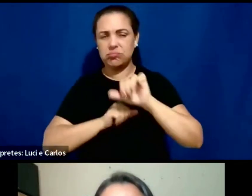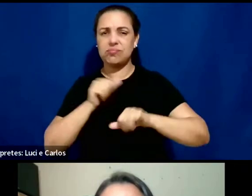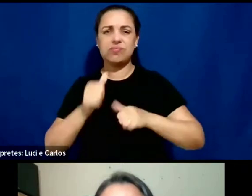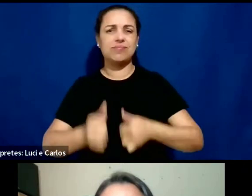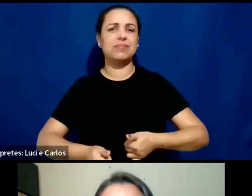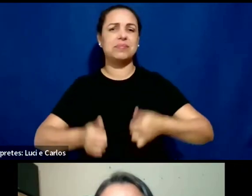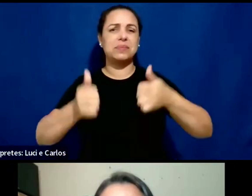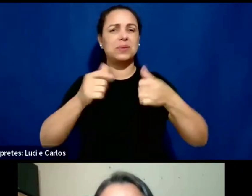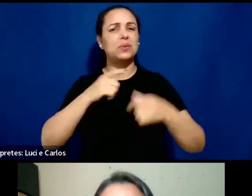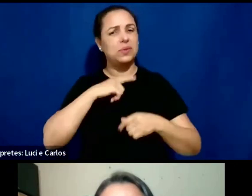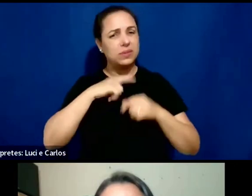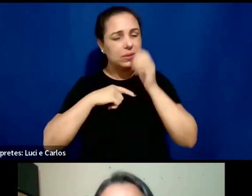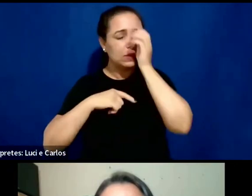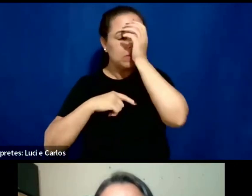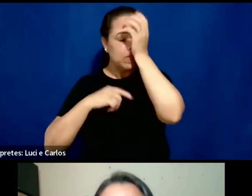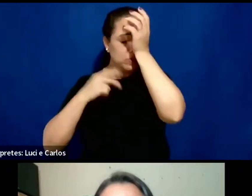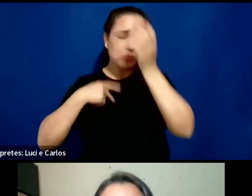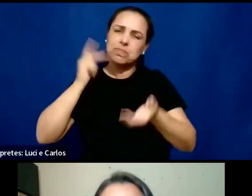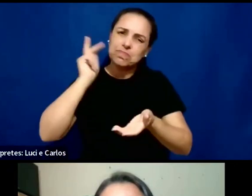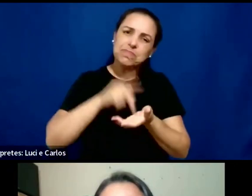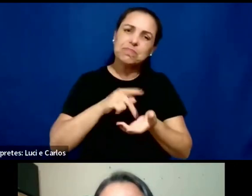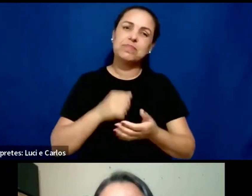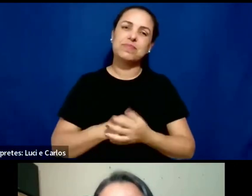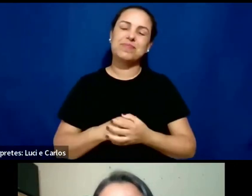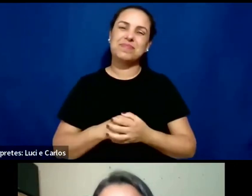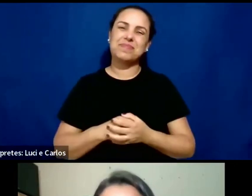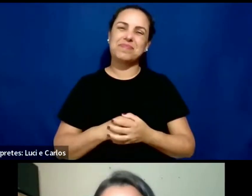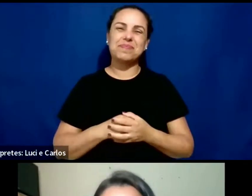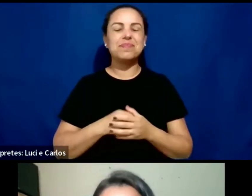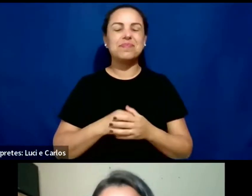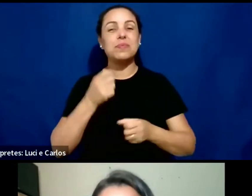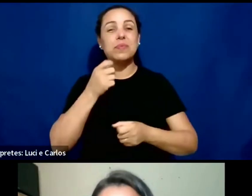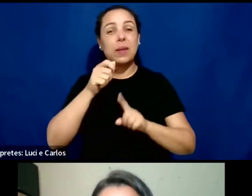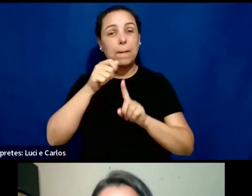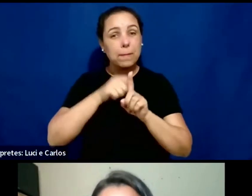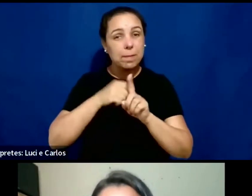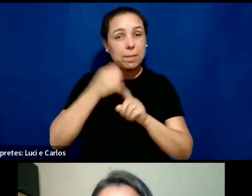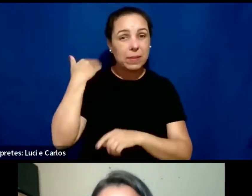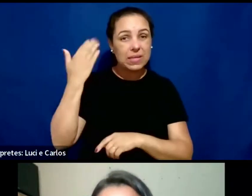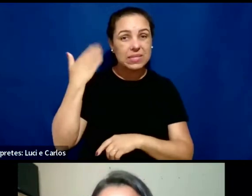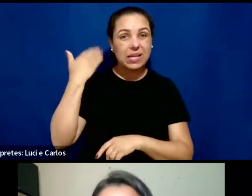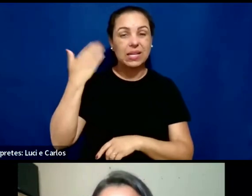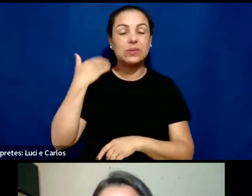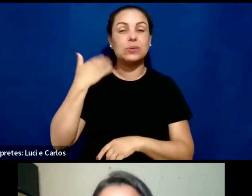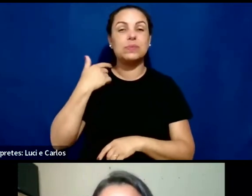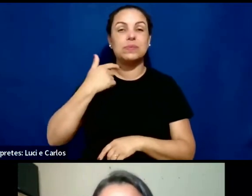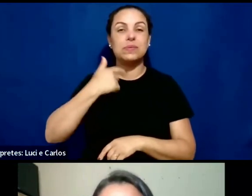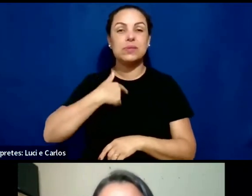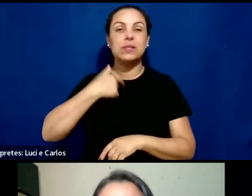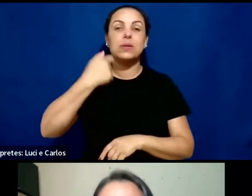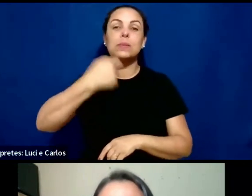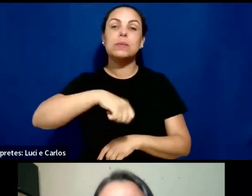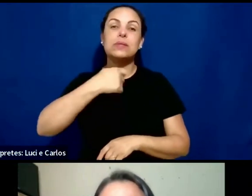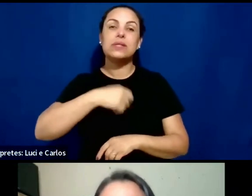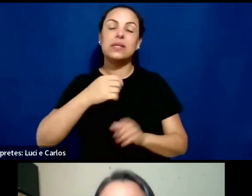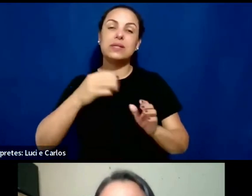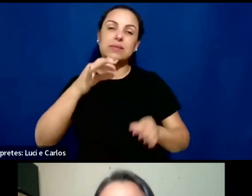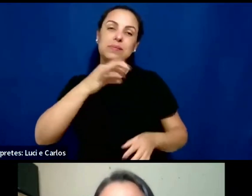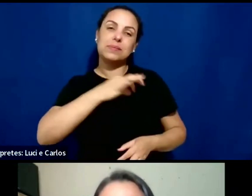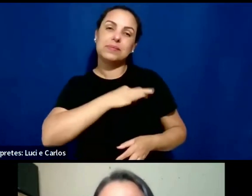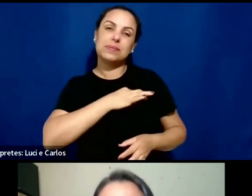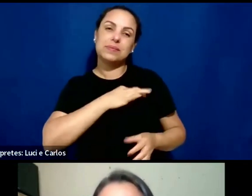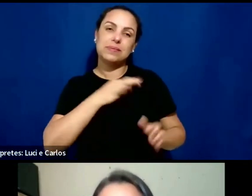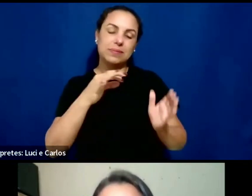assim, na minha saúde. Até recentemente, mês passado, eu fiz o implante do catéter para fazer